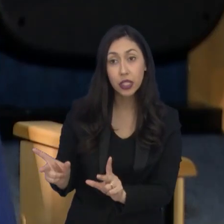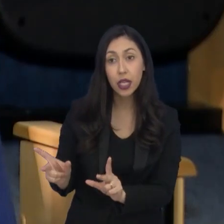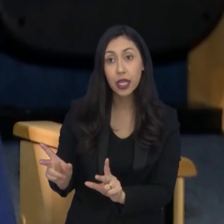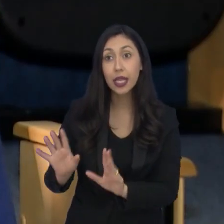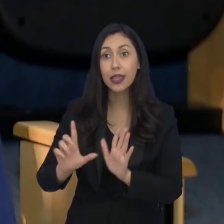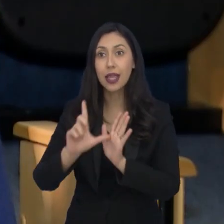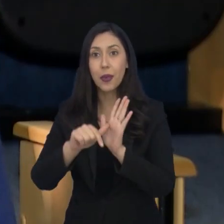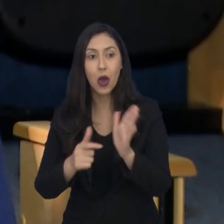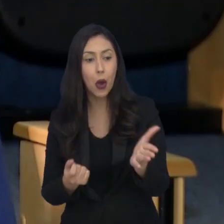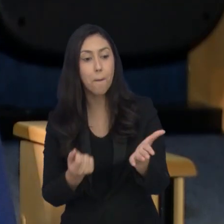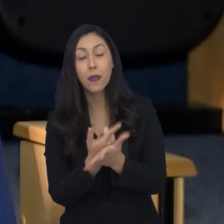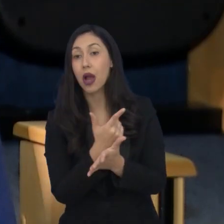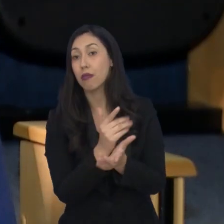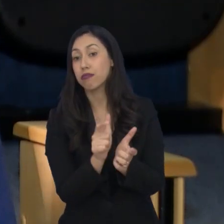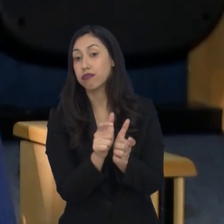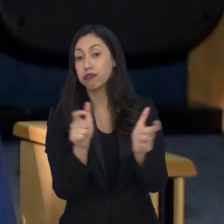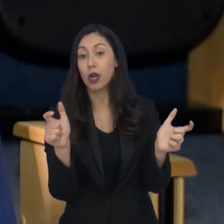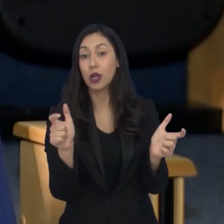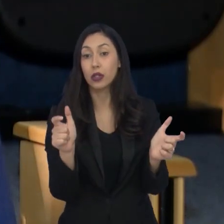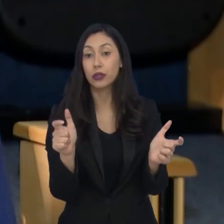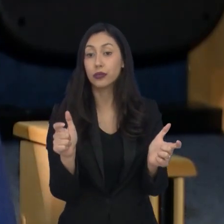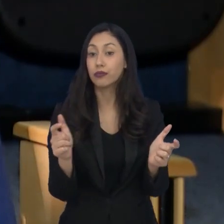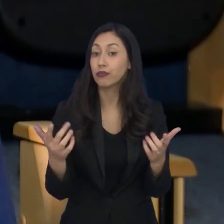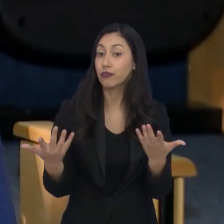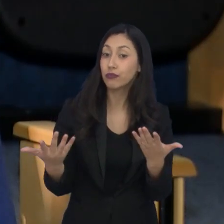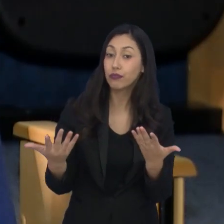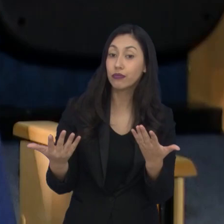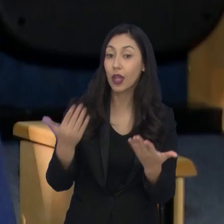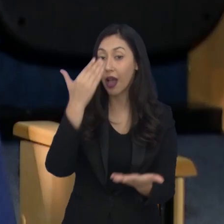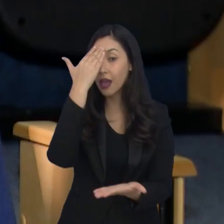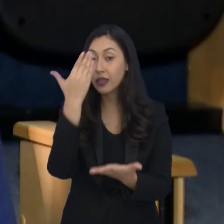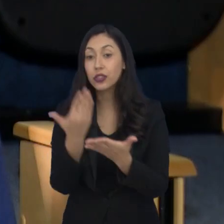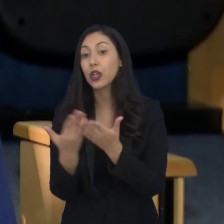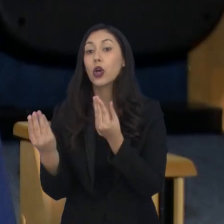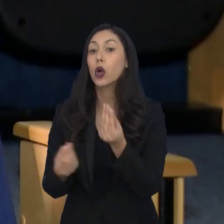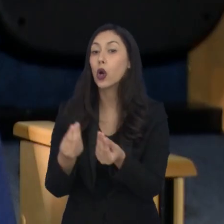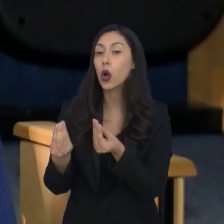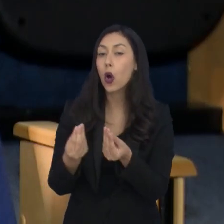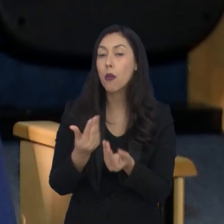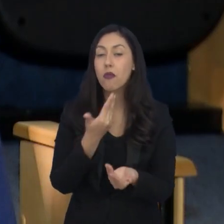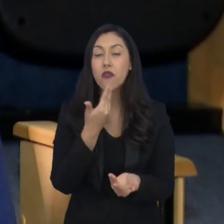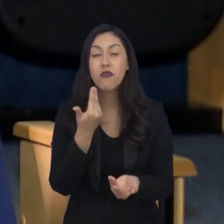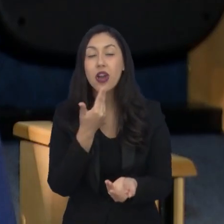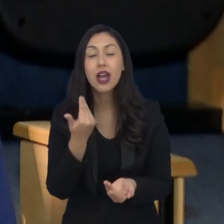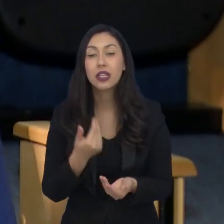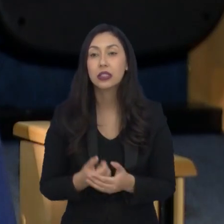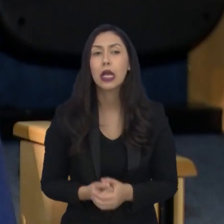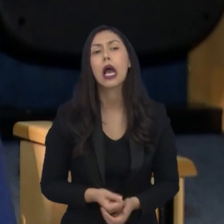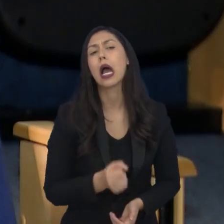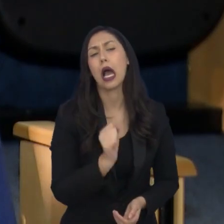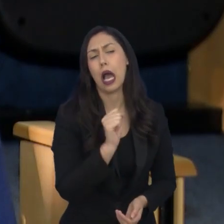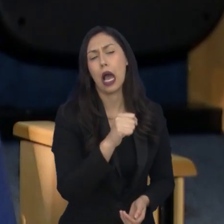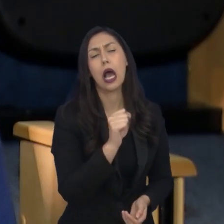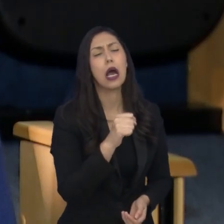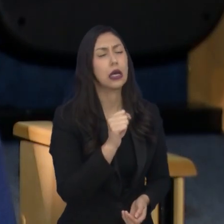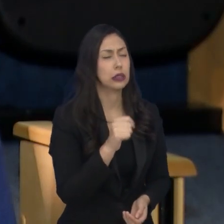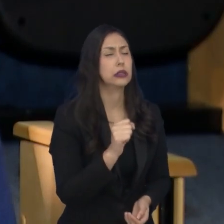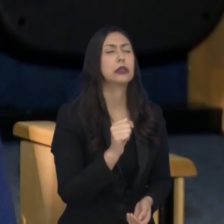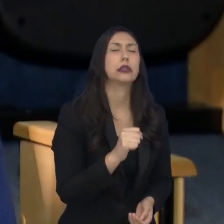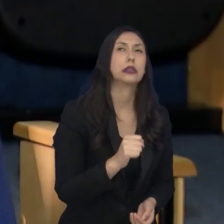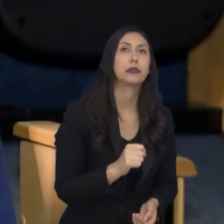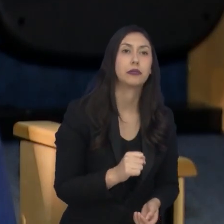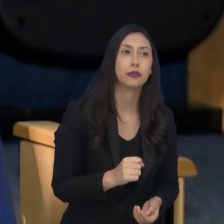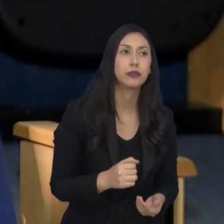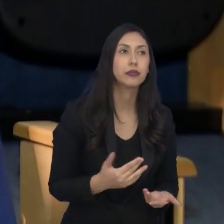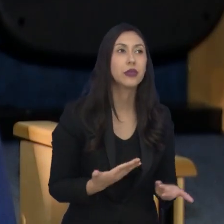de repente maior, o que a senhora acredita que vai ser mais fácil? Como é que é? Sim, eu acredito que está